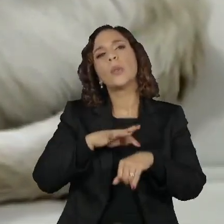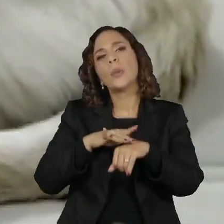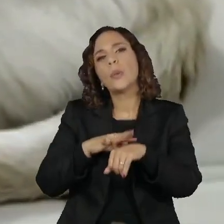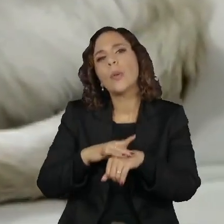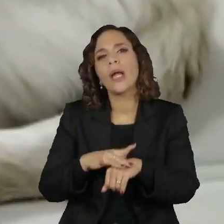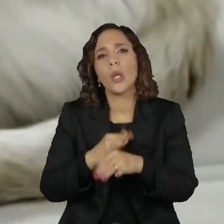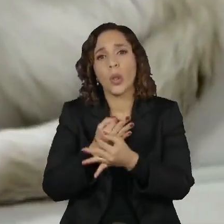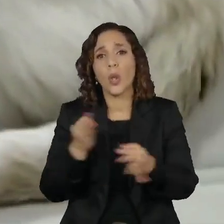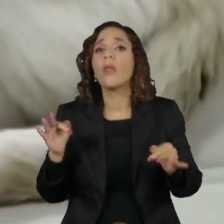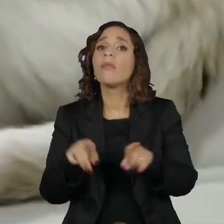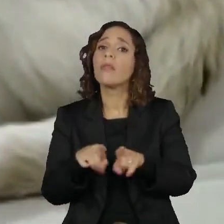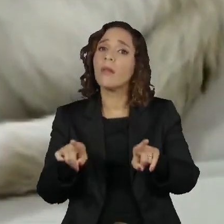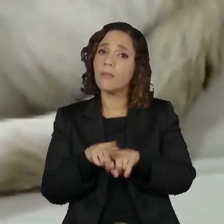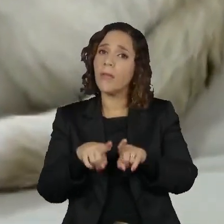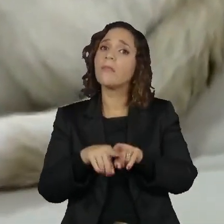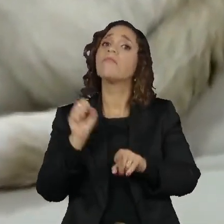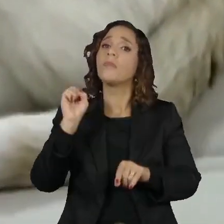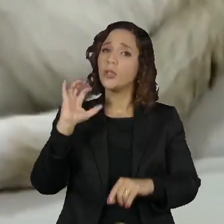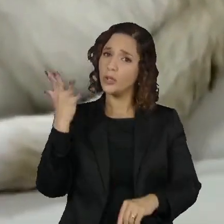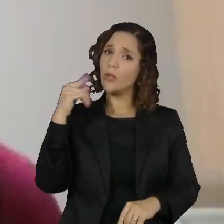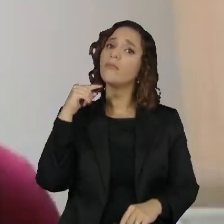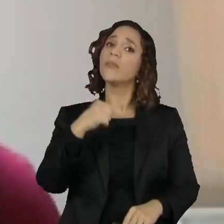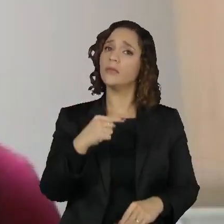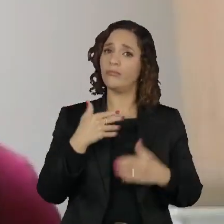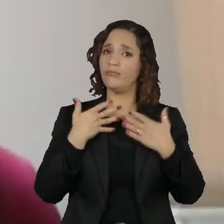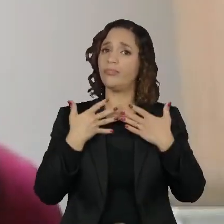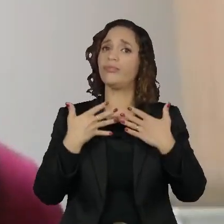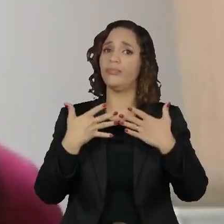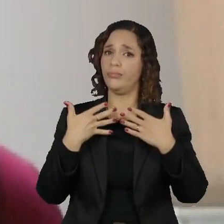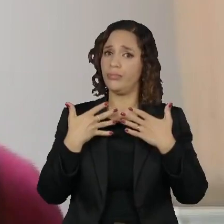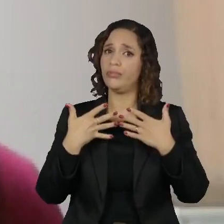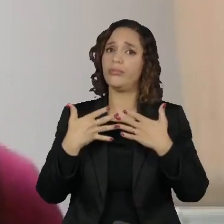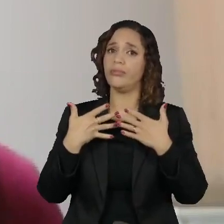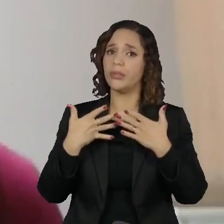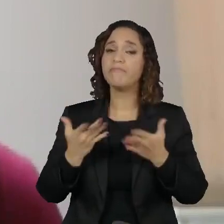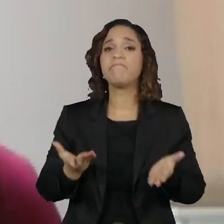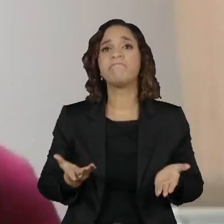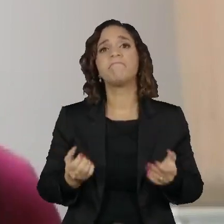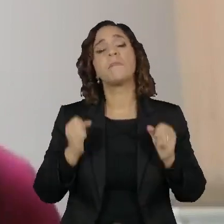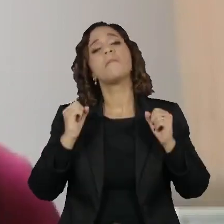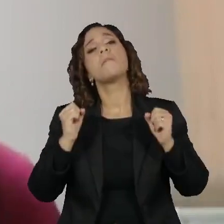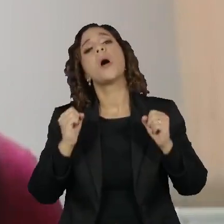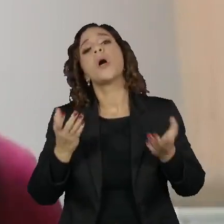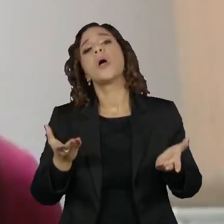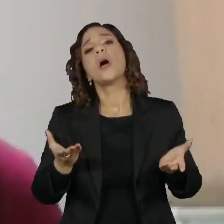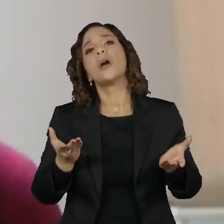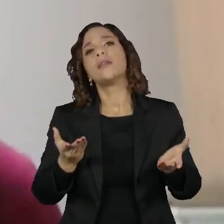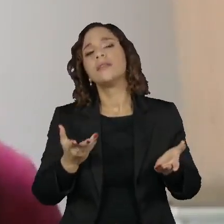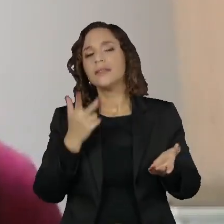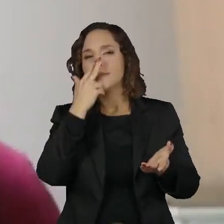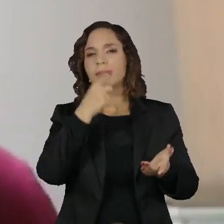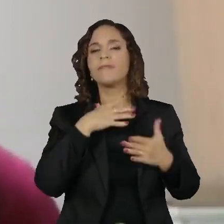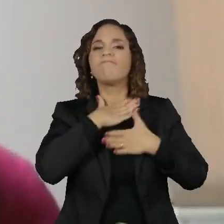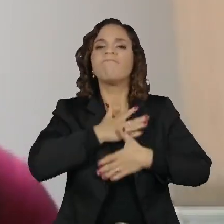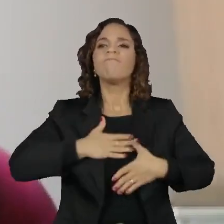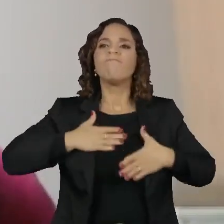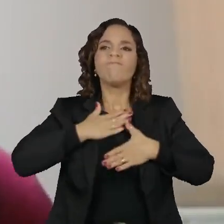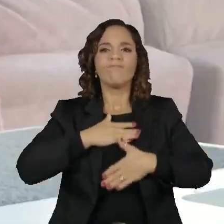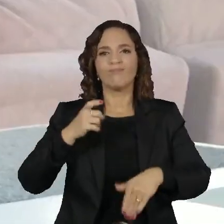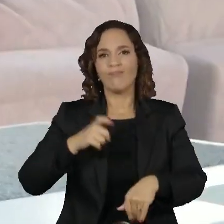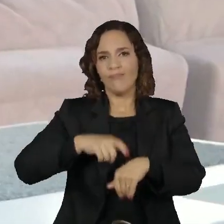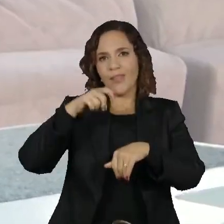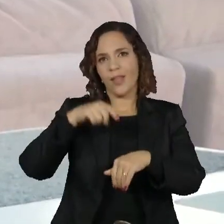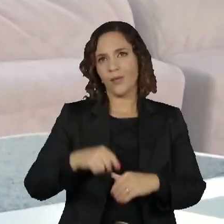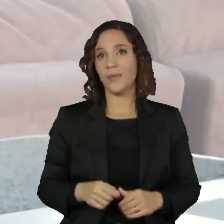por dor, também podem ronronar, né? Então, eles seria um ato para fazer eles ter um bem-estar ali naquele